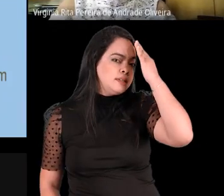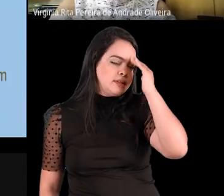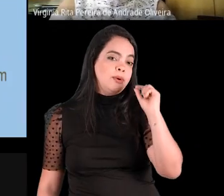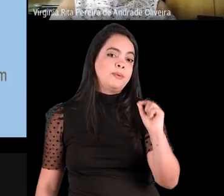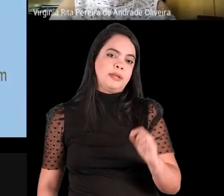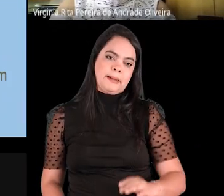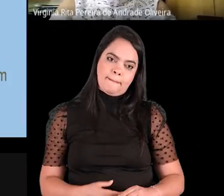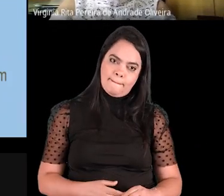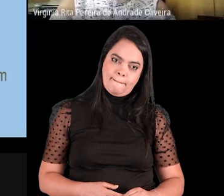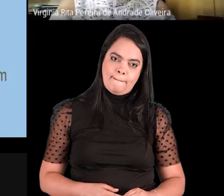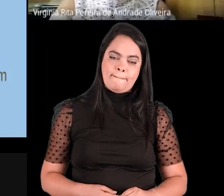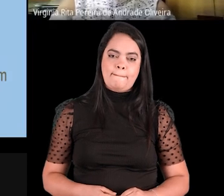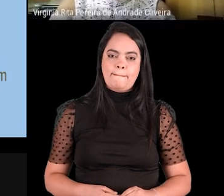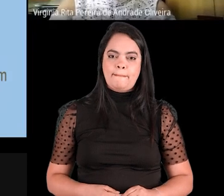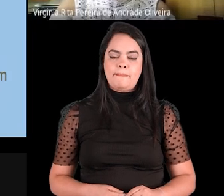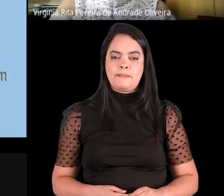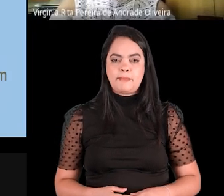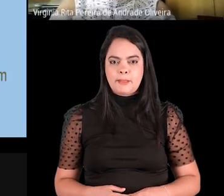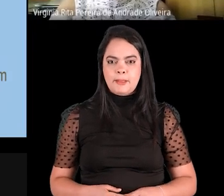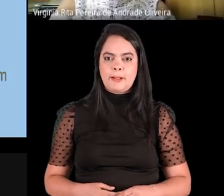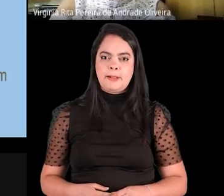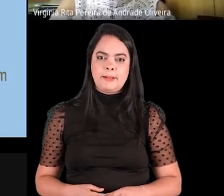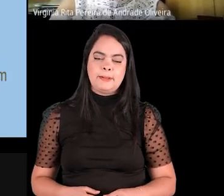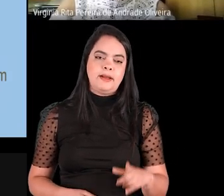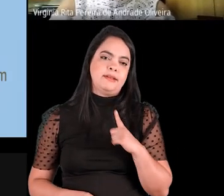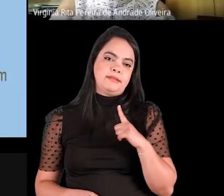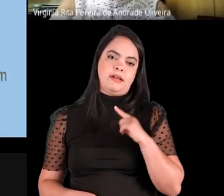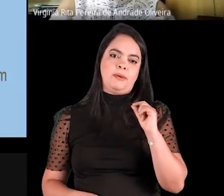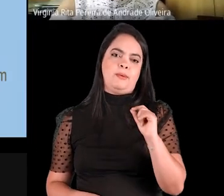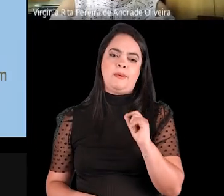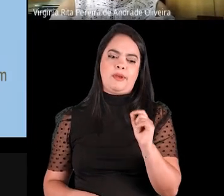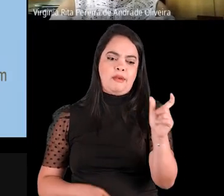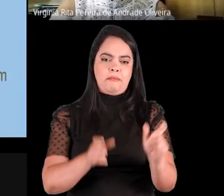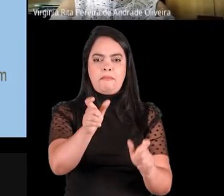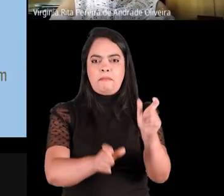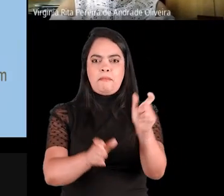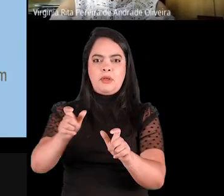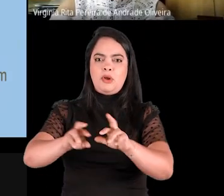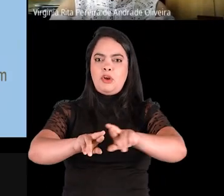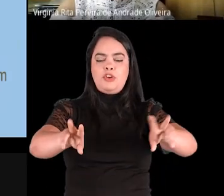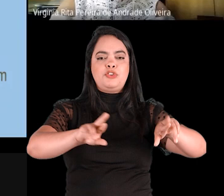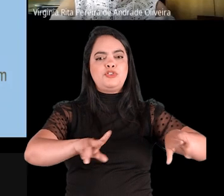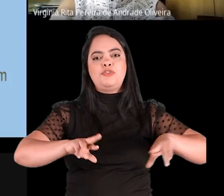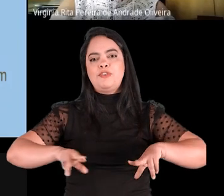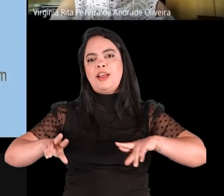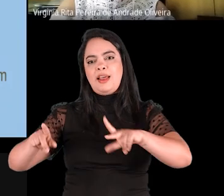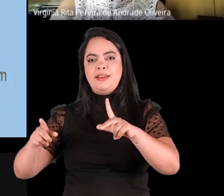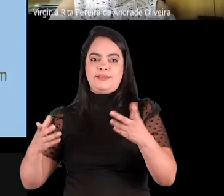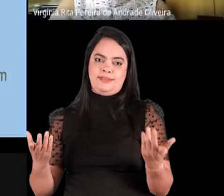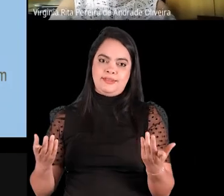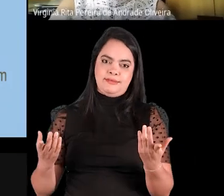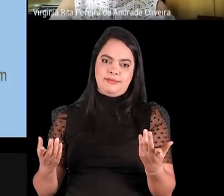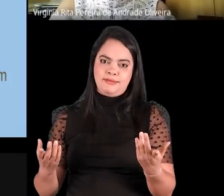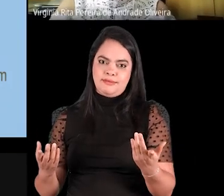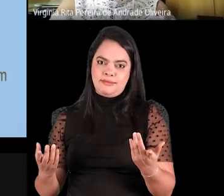que né, baseado na ideia da diferença, cada pessoa vai ter uma